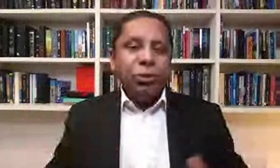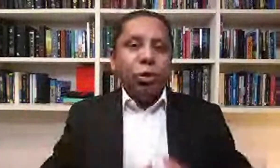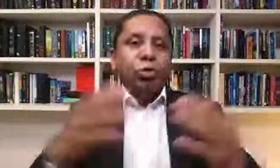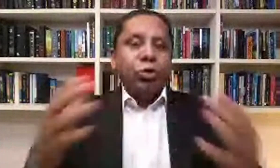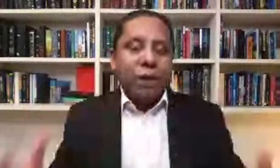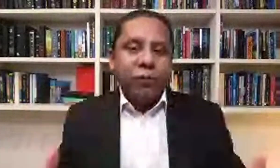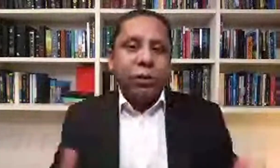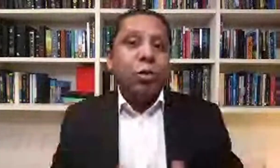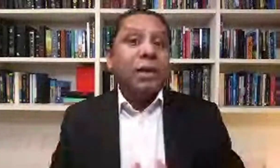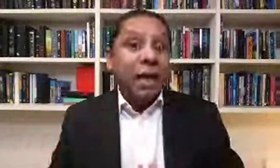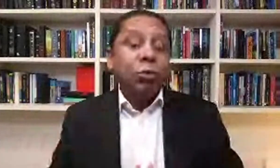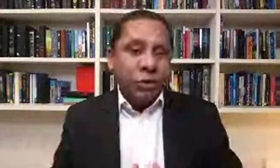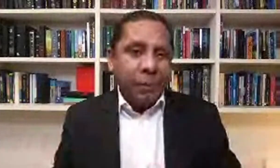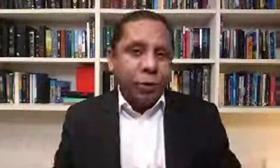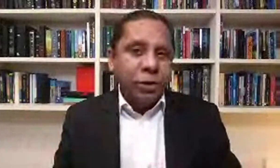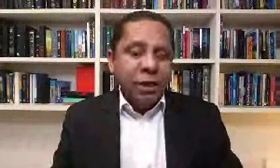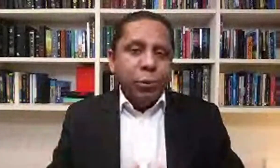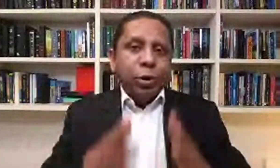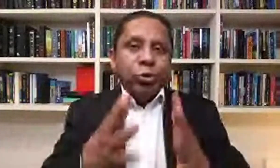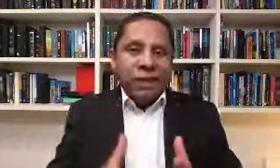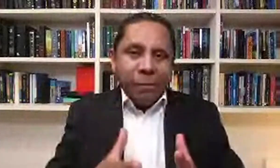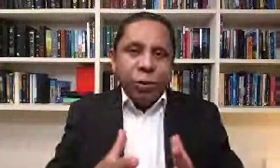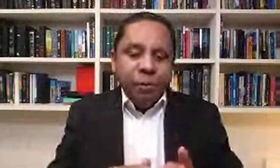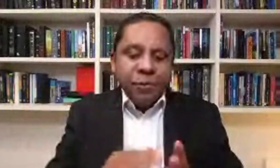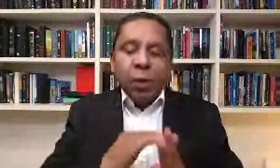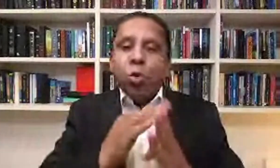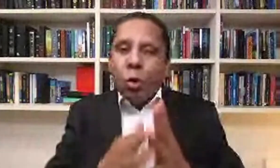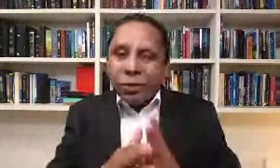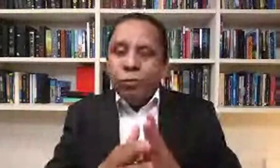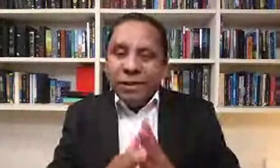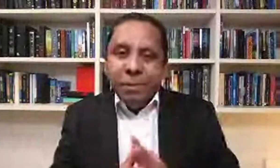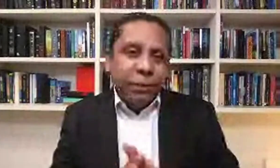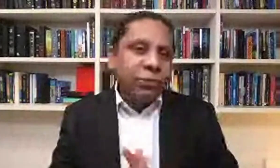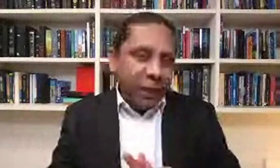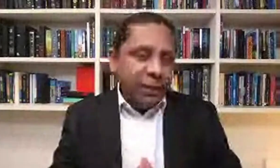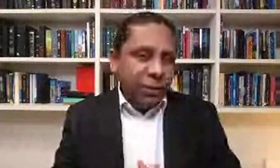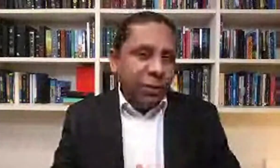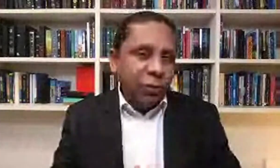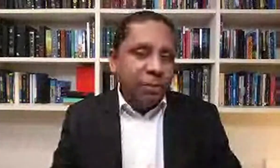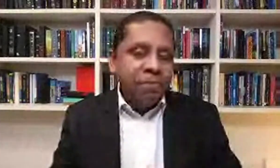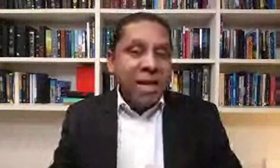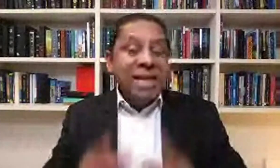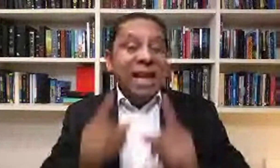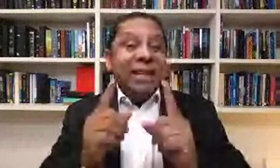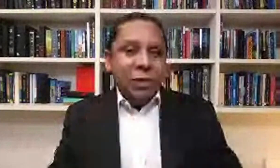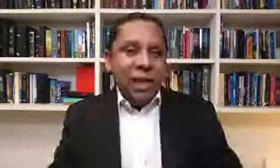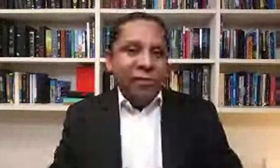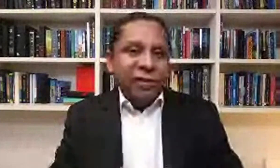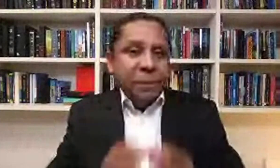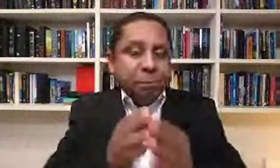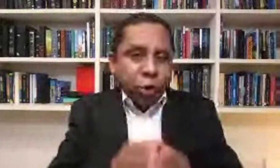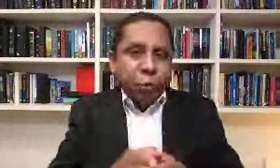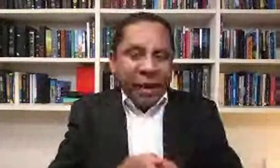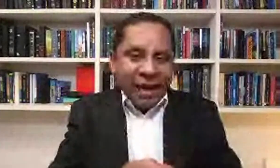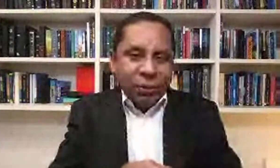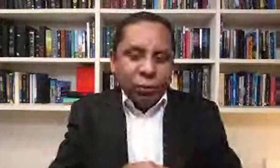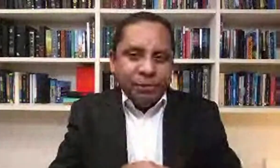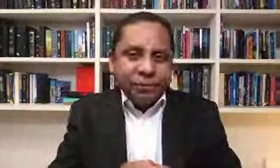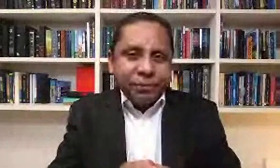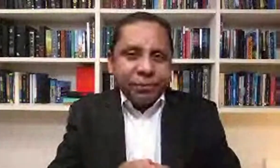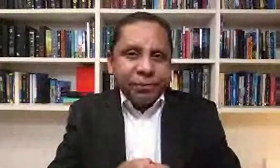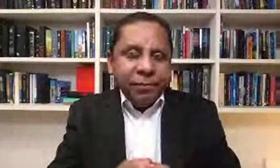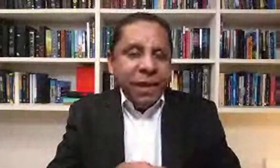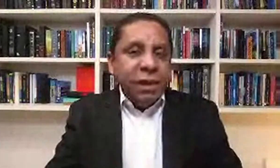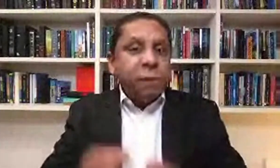sábado, todos os servos de Deus guardaram o sábado, porque o sábado é o 4º mandamento da lei de Deus. E Adão e Eva, depois do